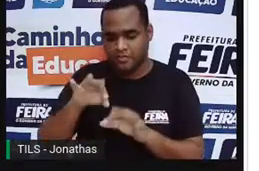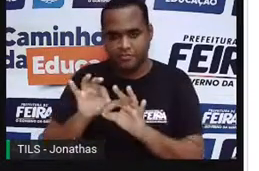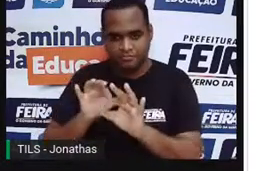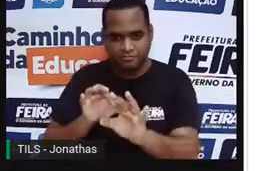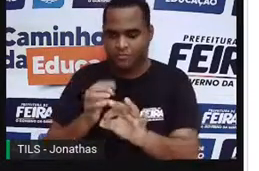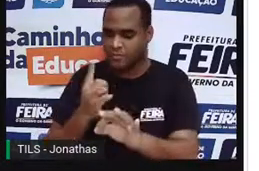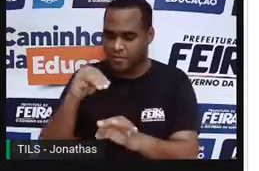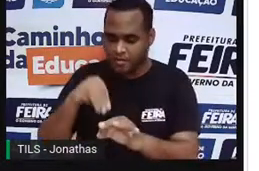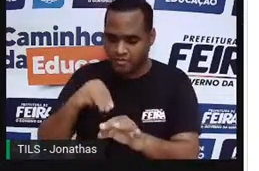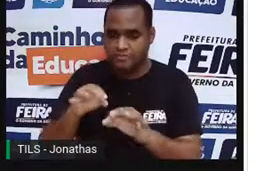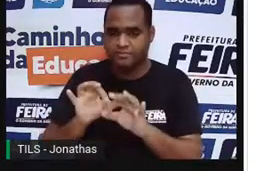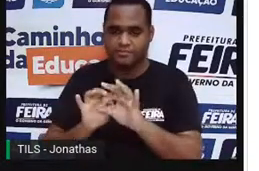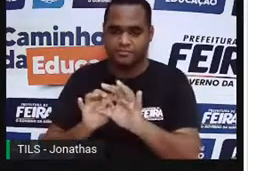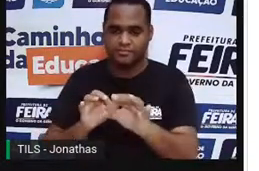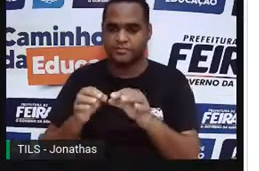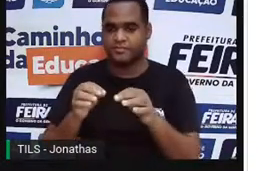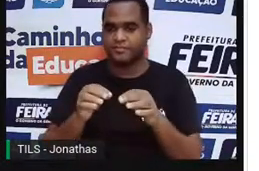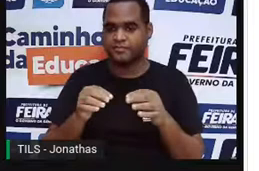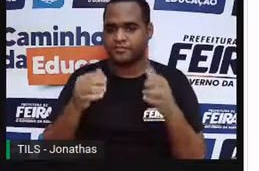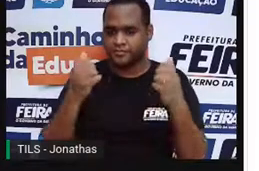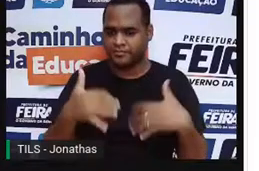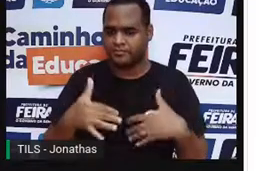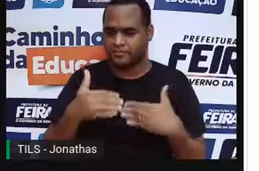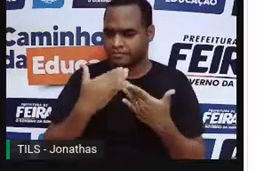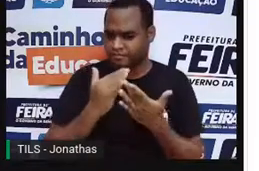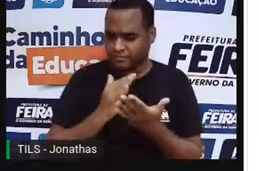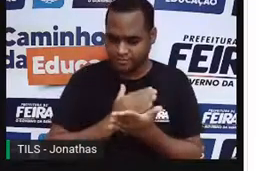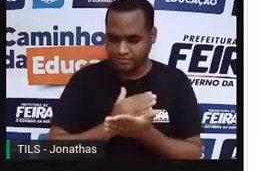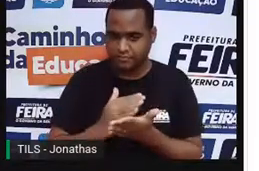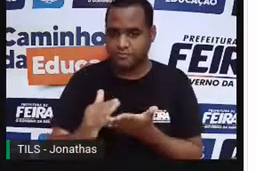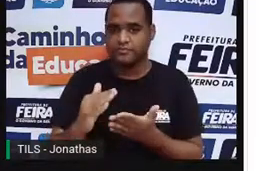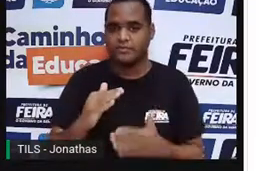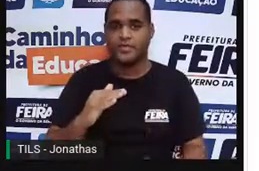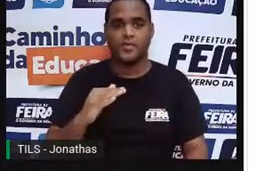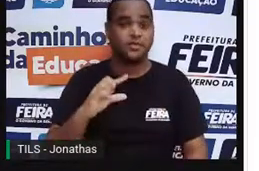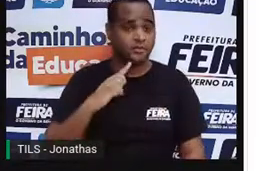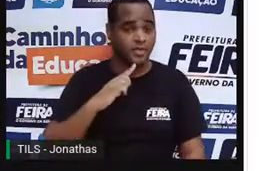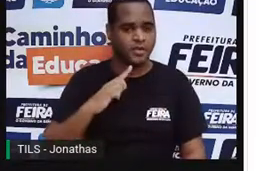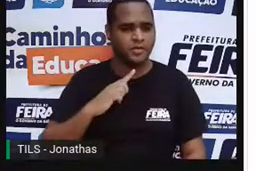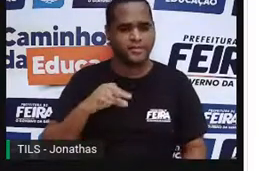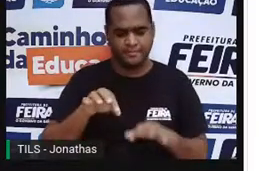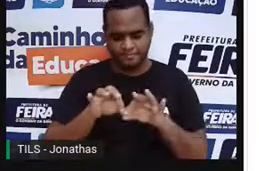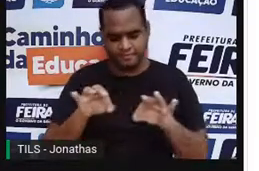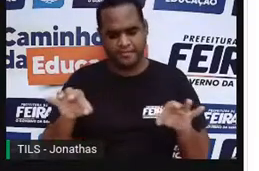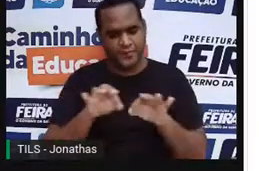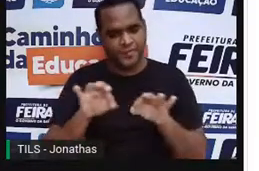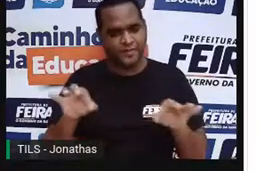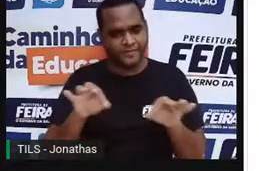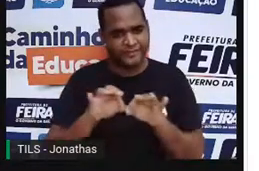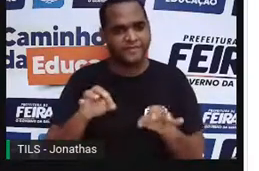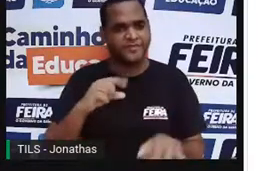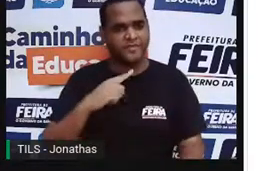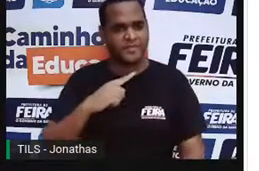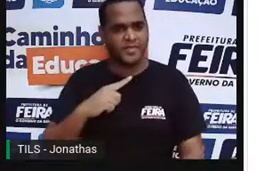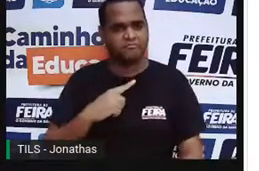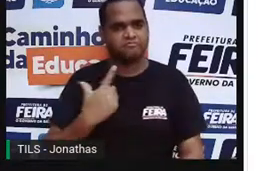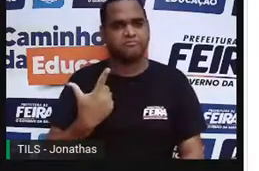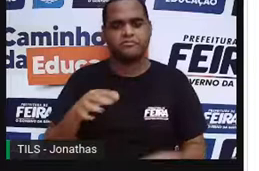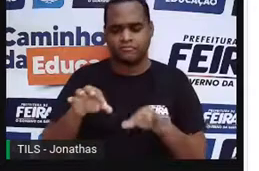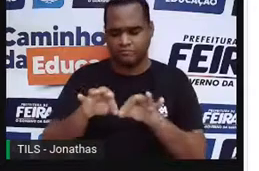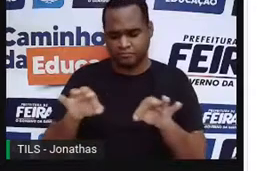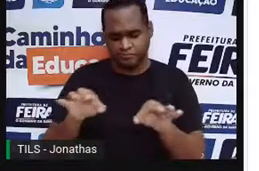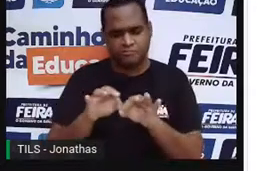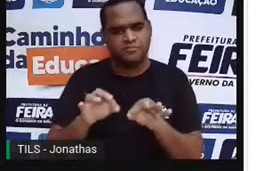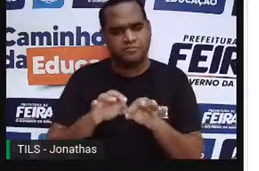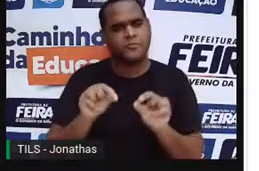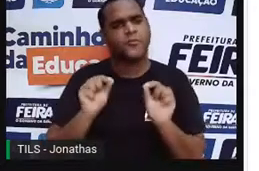qual é a medida de superfície do terreno Qual é a medida de superfície do terreno O que que significa essa medida